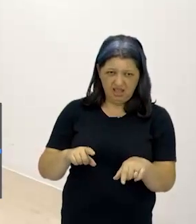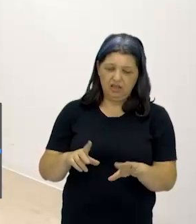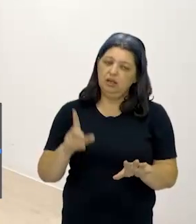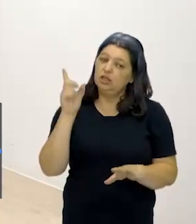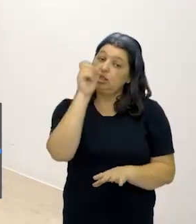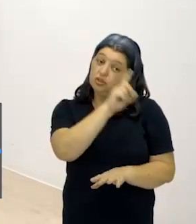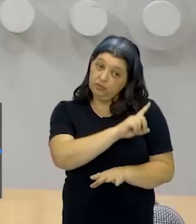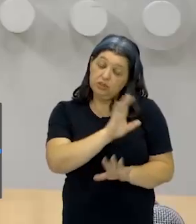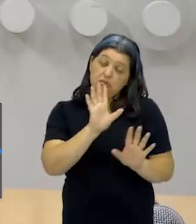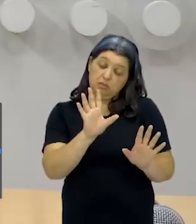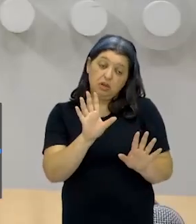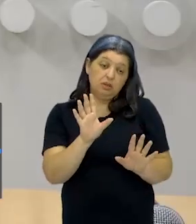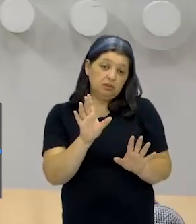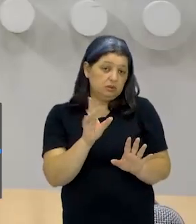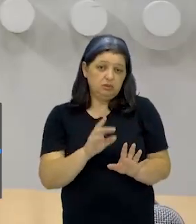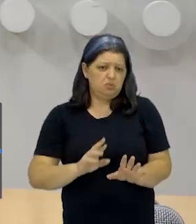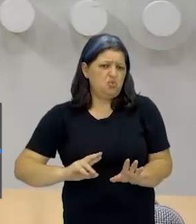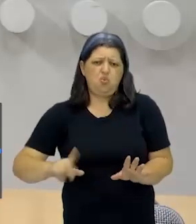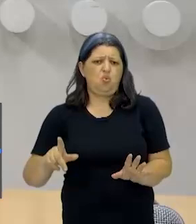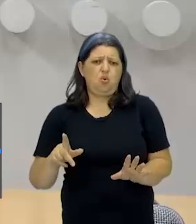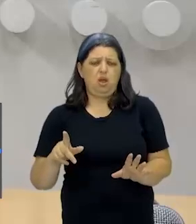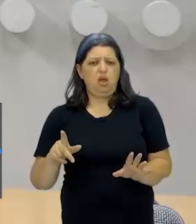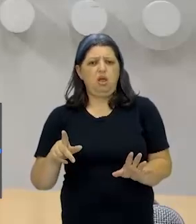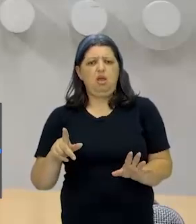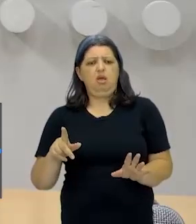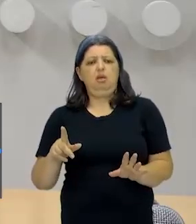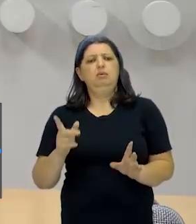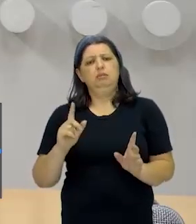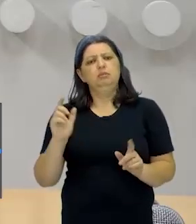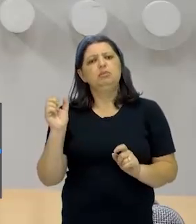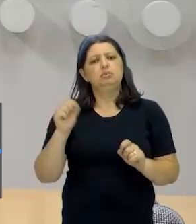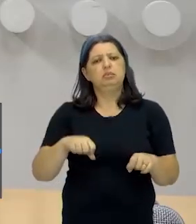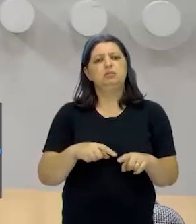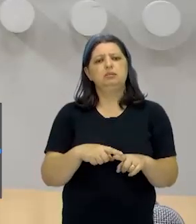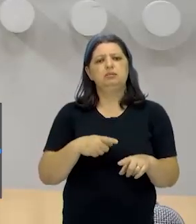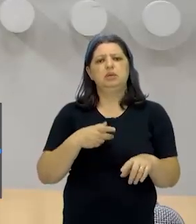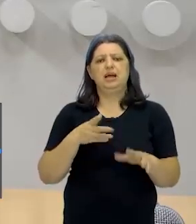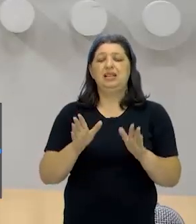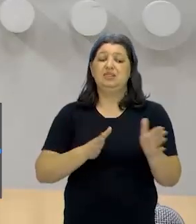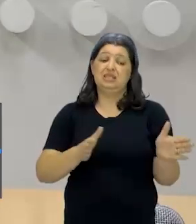mas não impossível, o professor Júlio falando, sim, é possível, mas alguns acessos